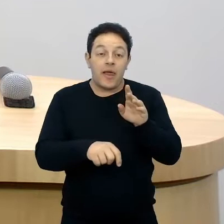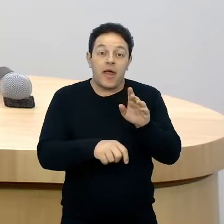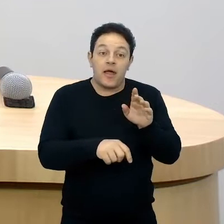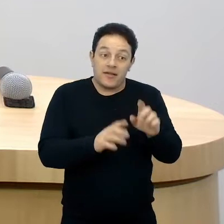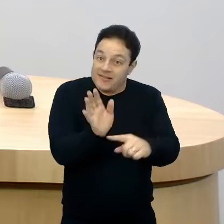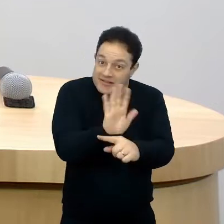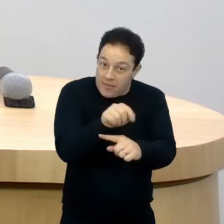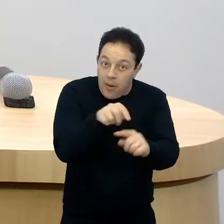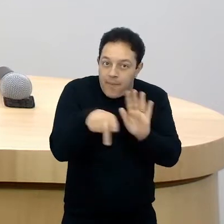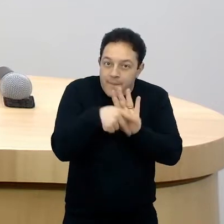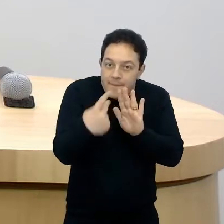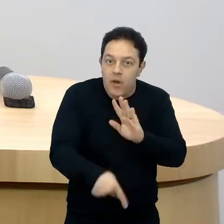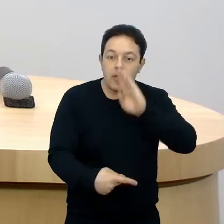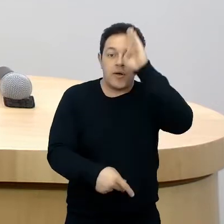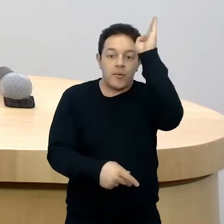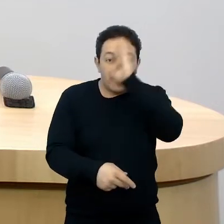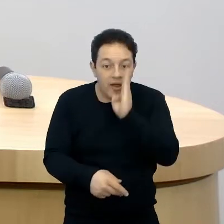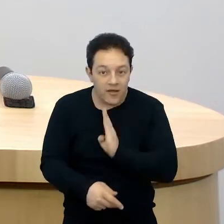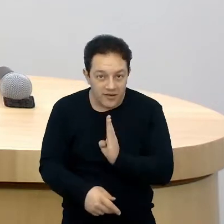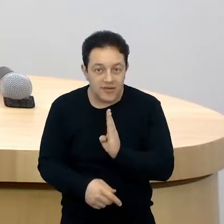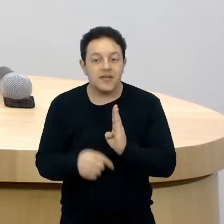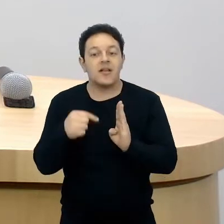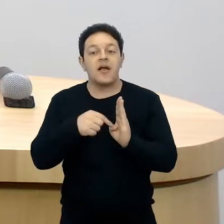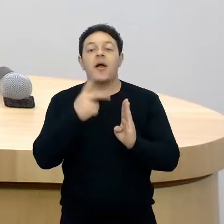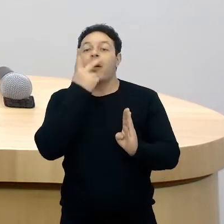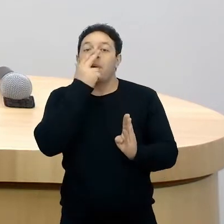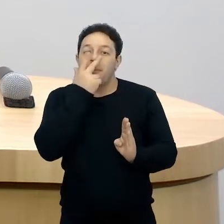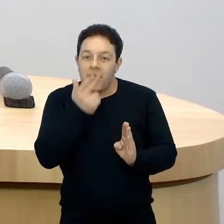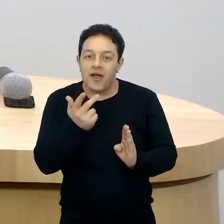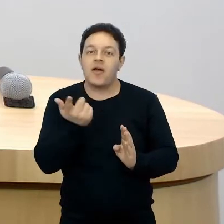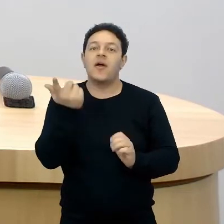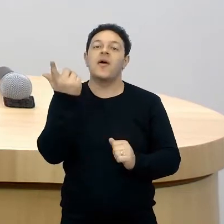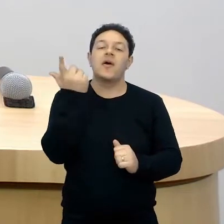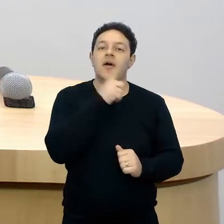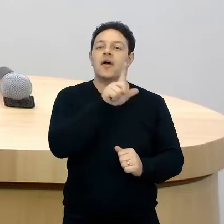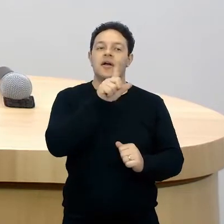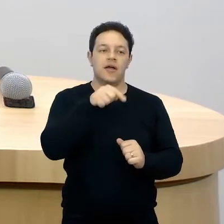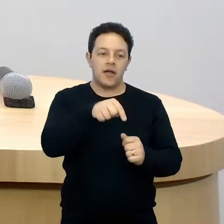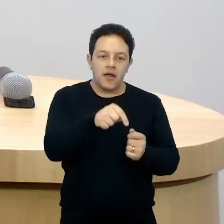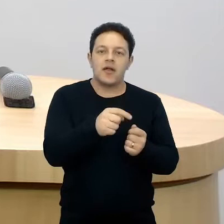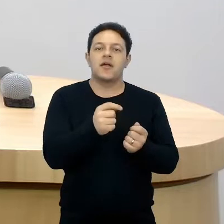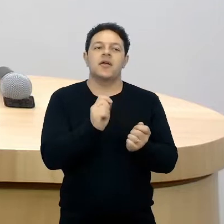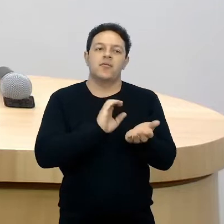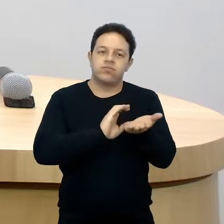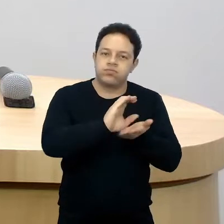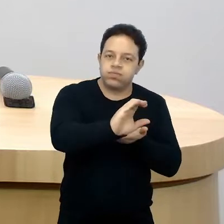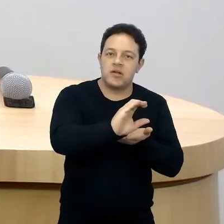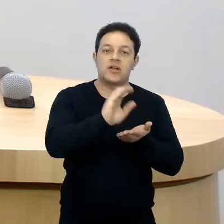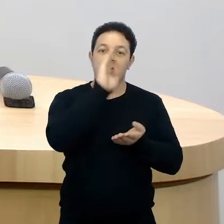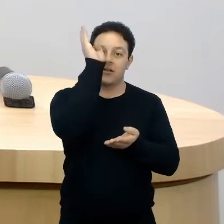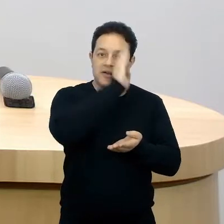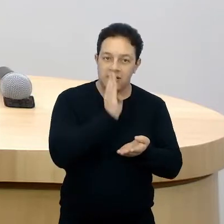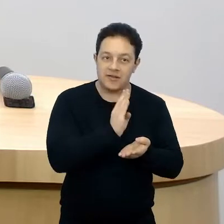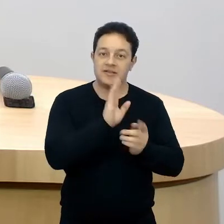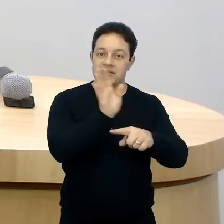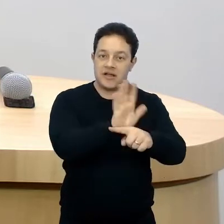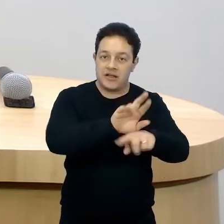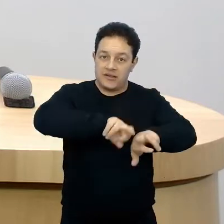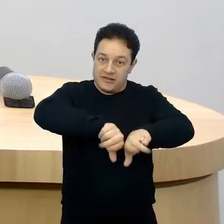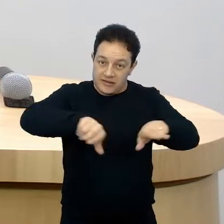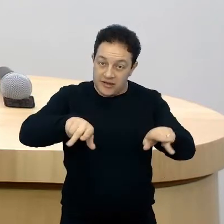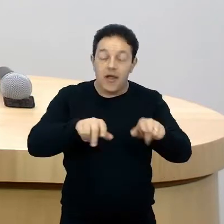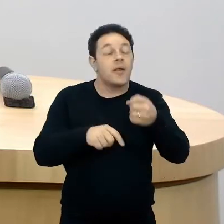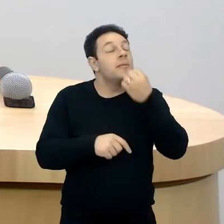Então, fomentar, financiar o cinema brasileiro é, acima de